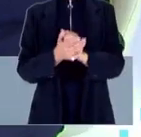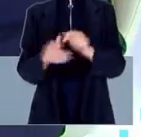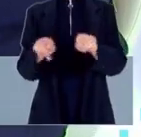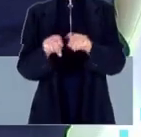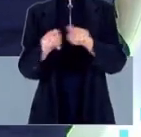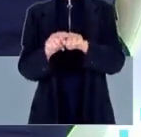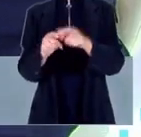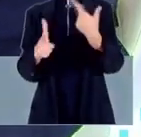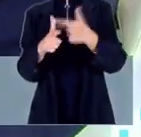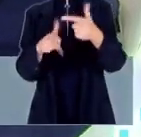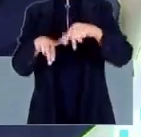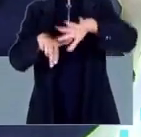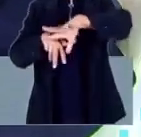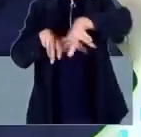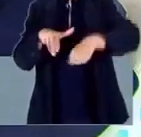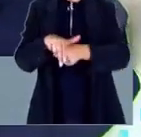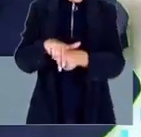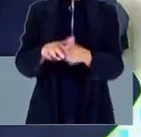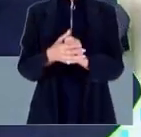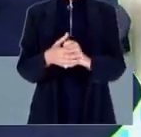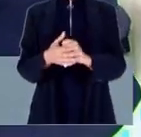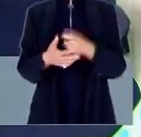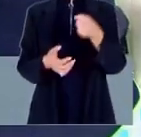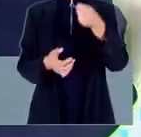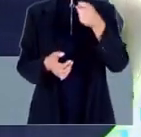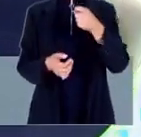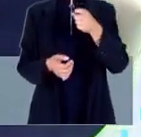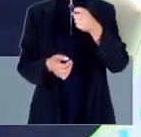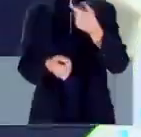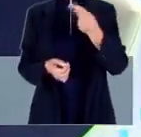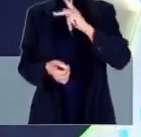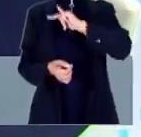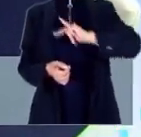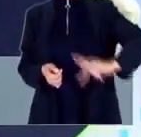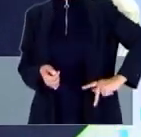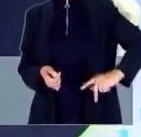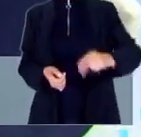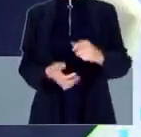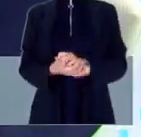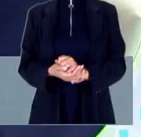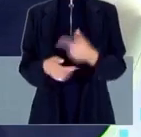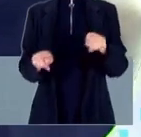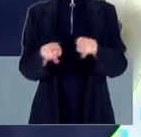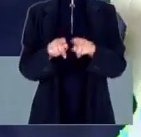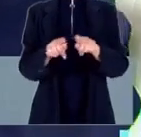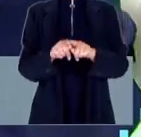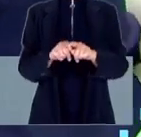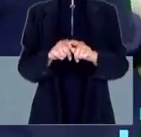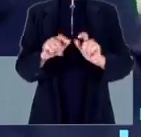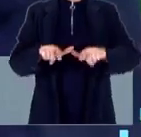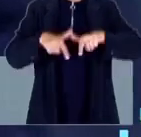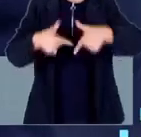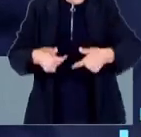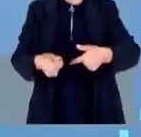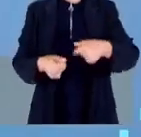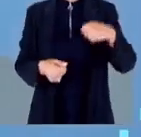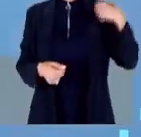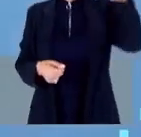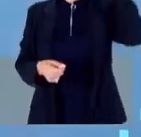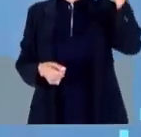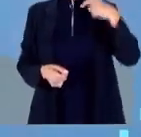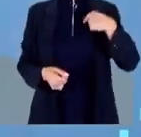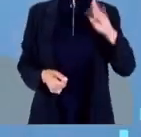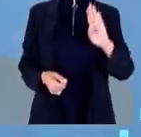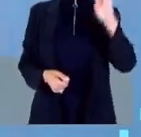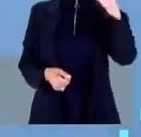mensalão do petrolão do ex-presidente da República eu is enfrentei inclusive dentro do Senado como Senador da República eu fui